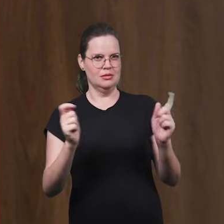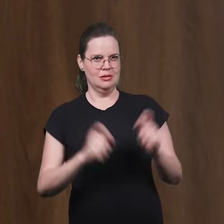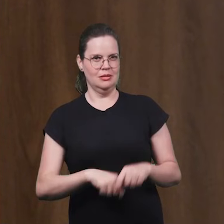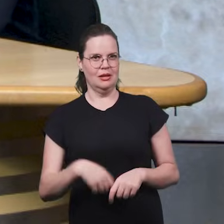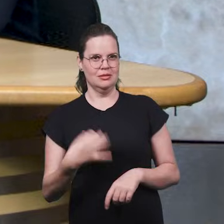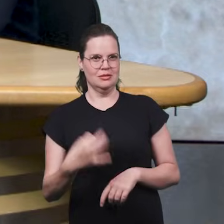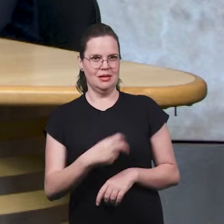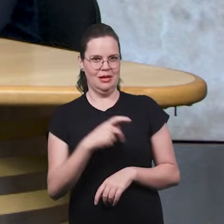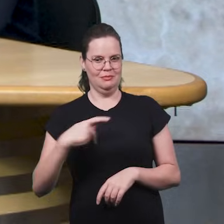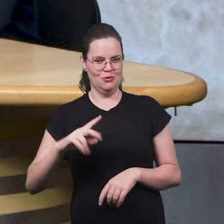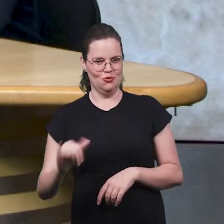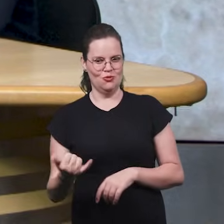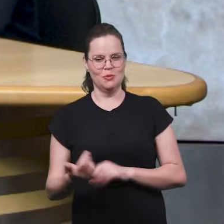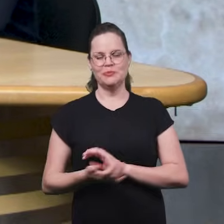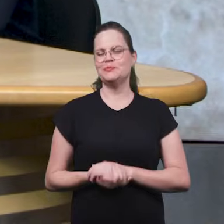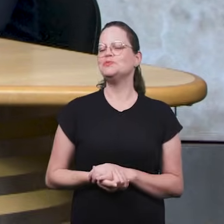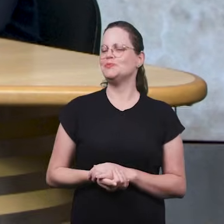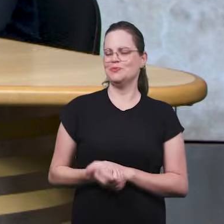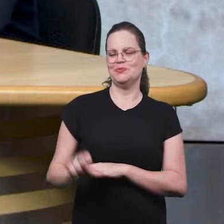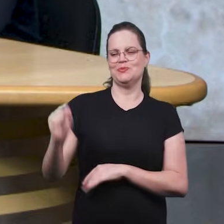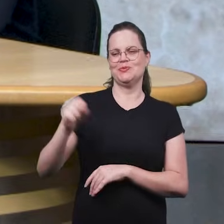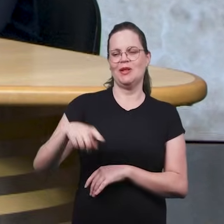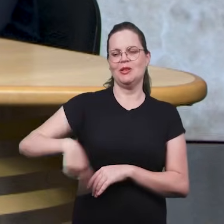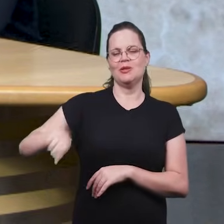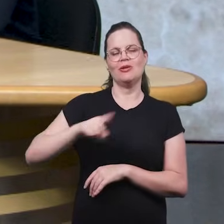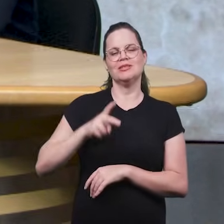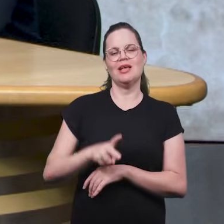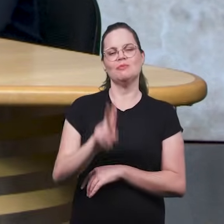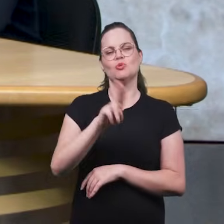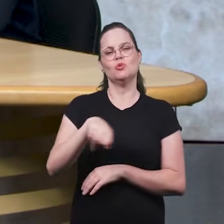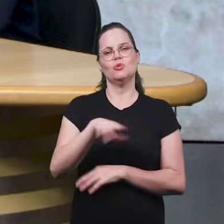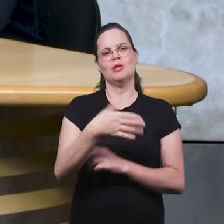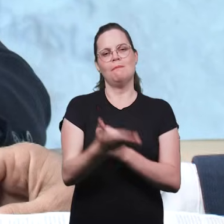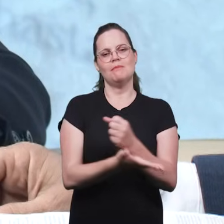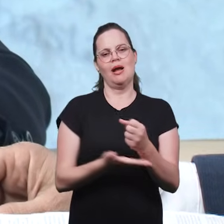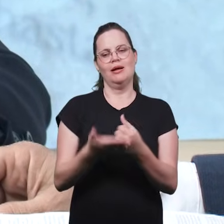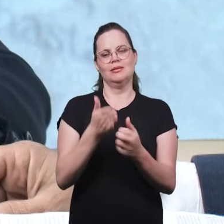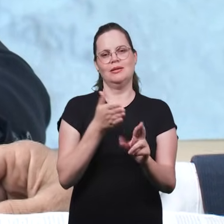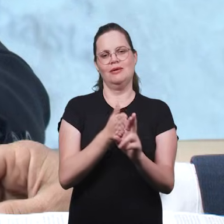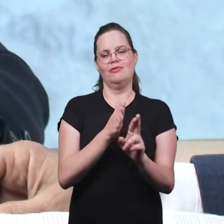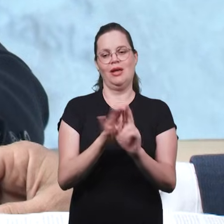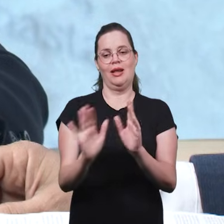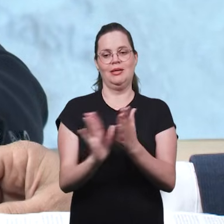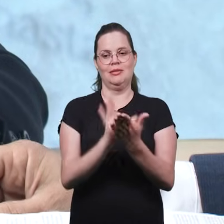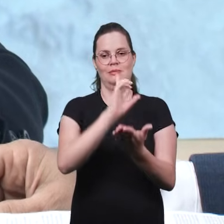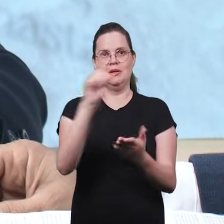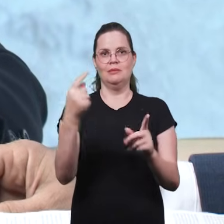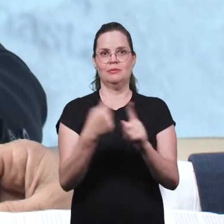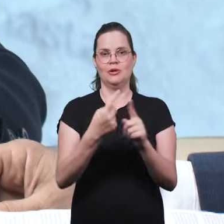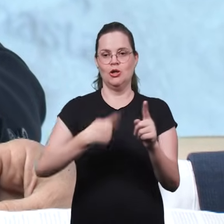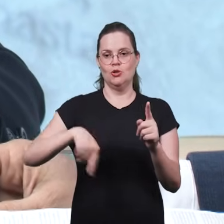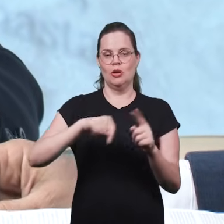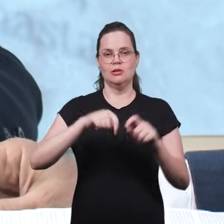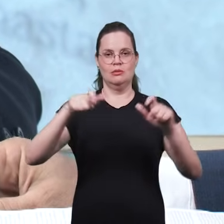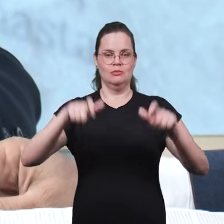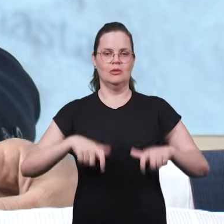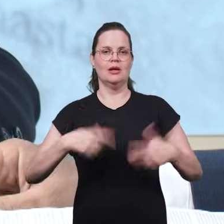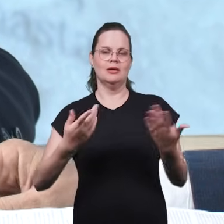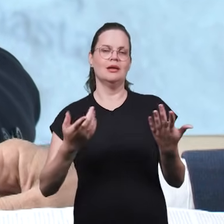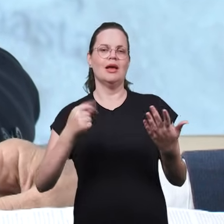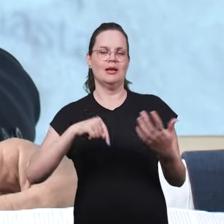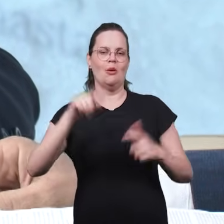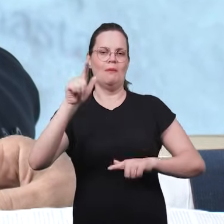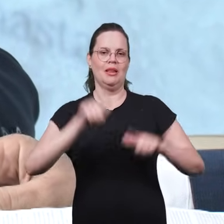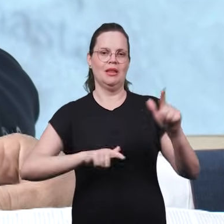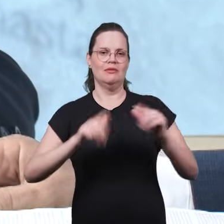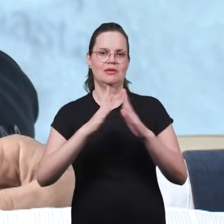esse assunto, né? A gente sempre busca embasar, já que nós estamos numa rádio, numa TV que é da Igreja